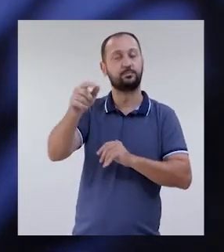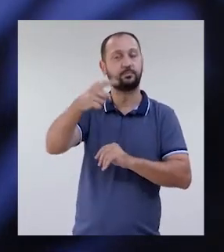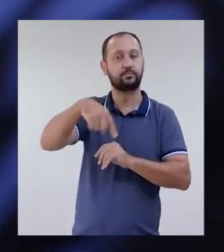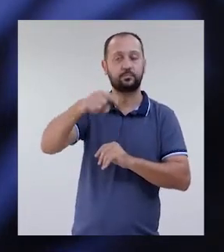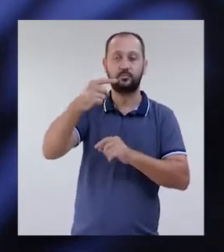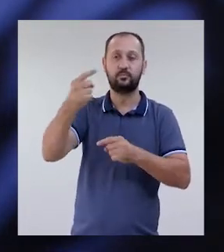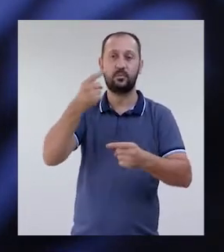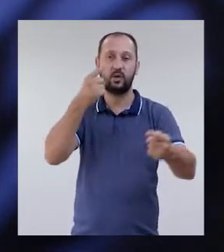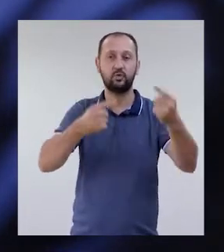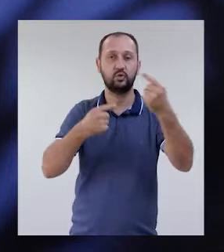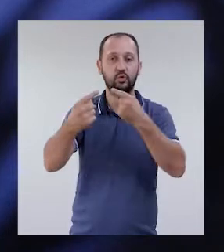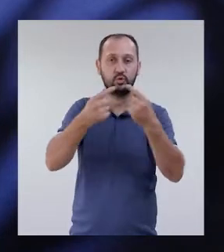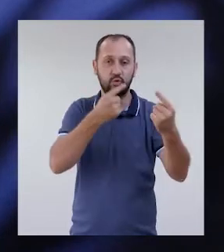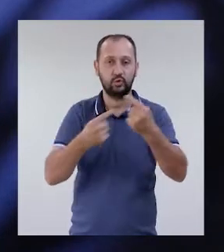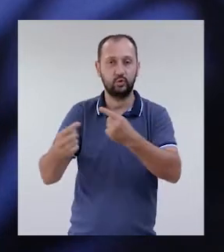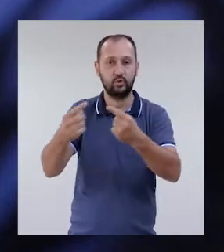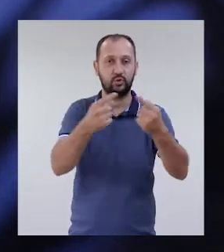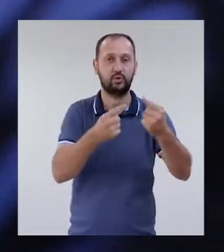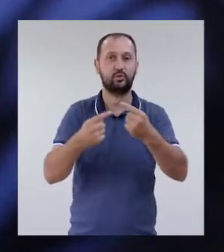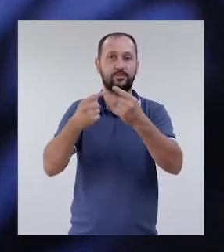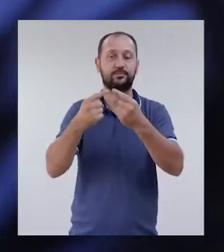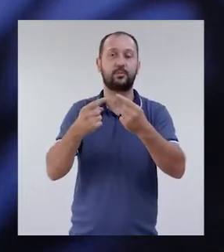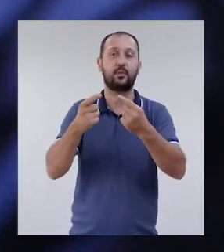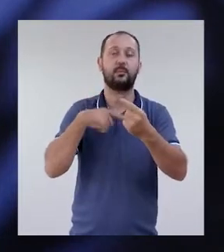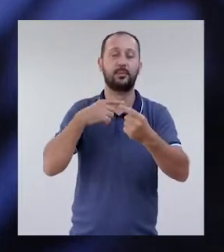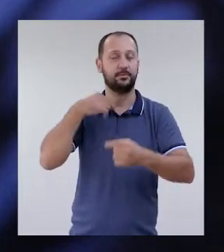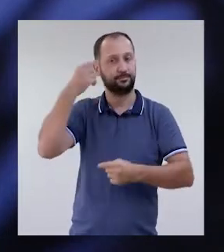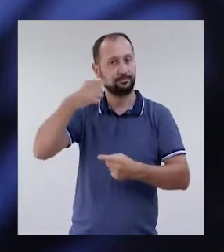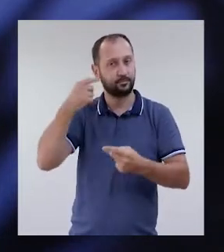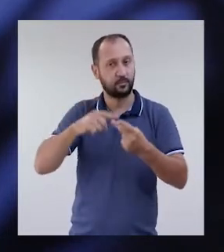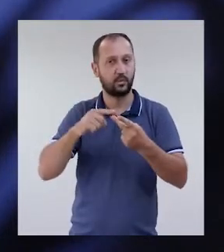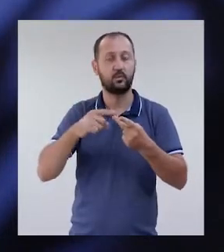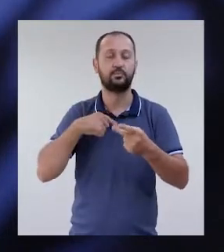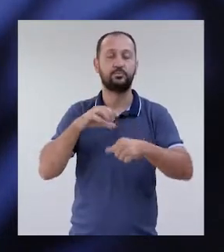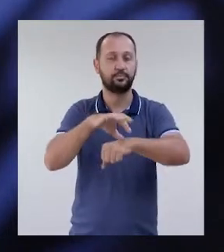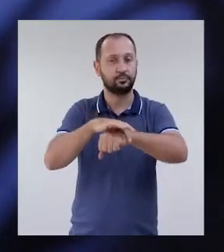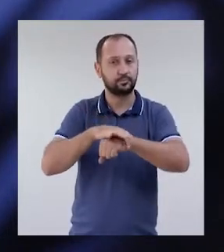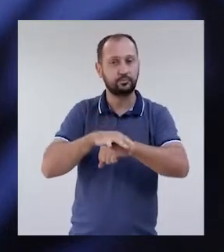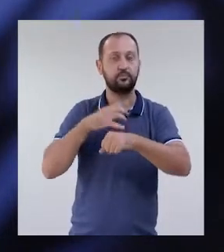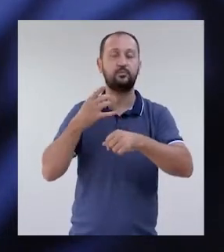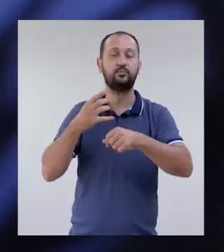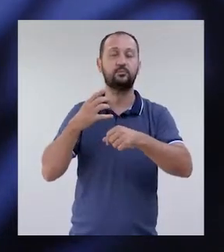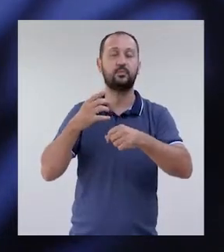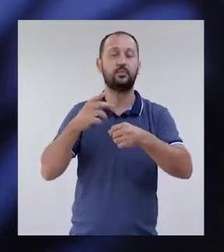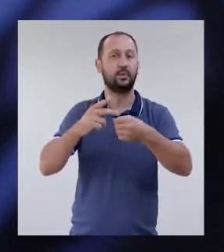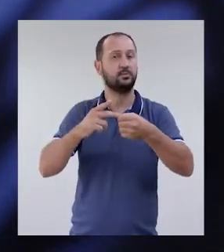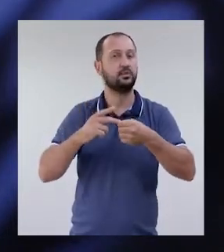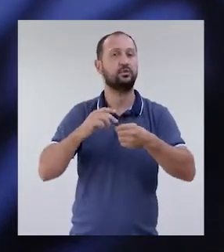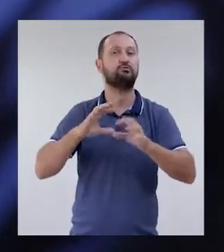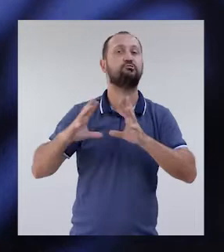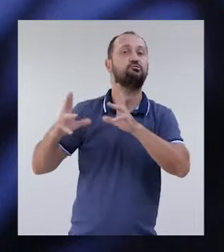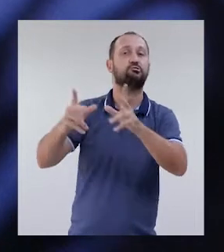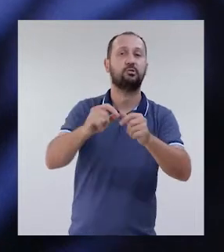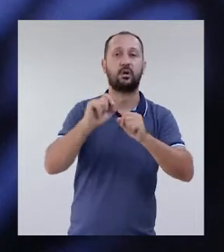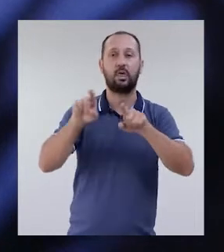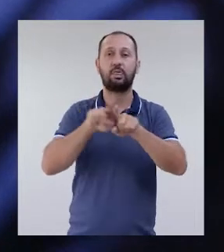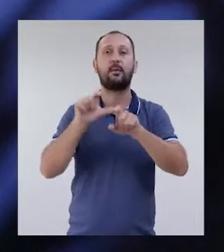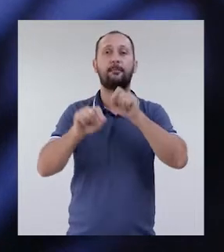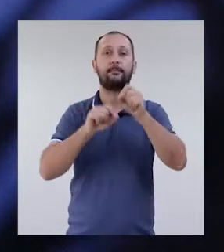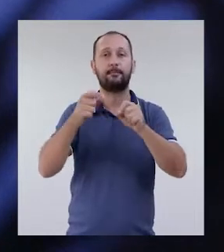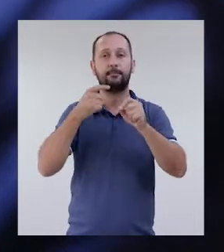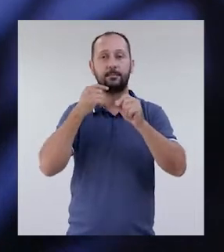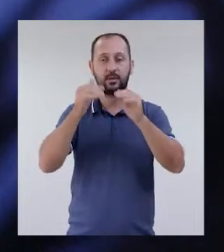vão ser discutidas, debatidas pelos advogados, promotores públicos, pelos defensores, que também